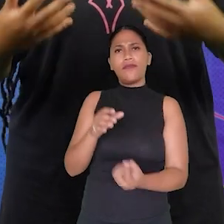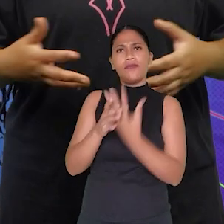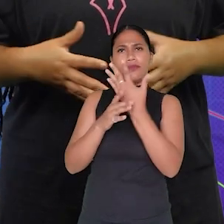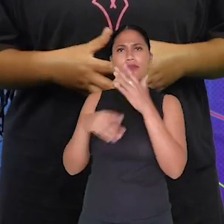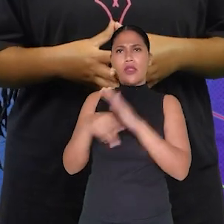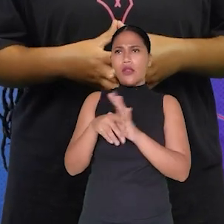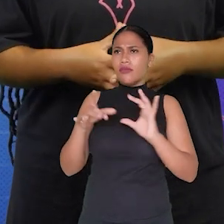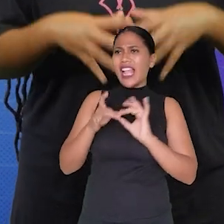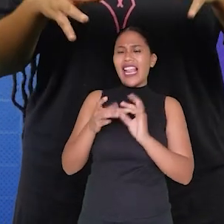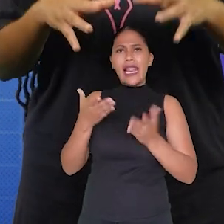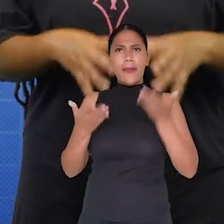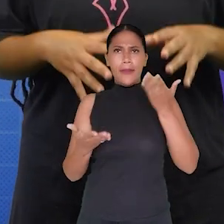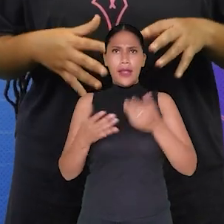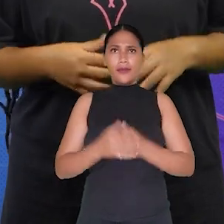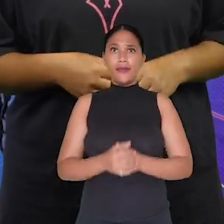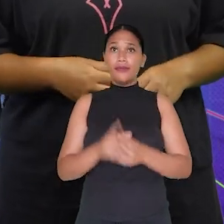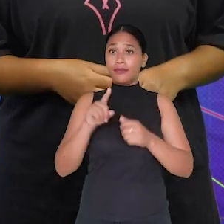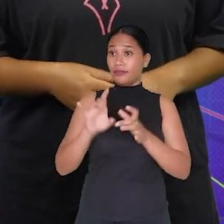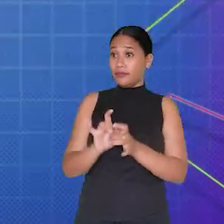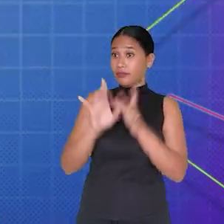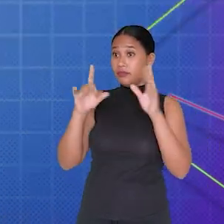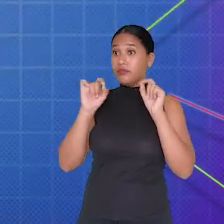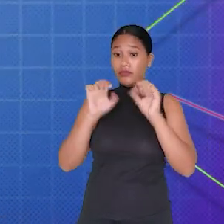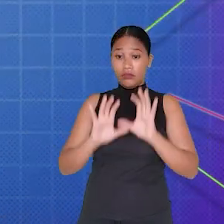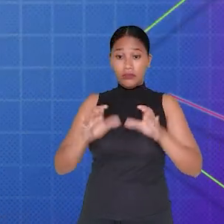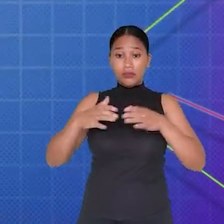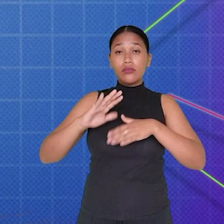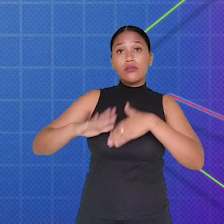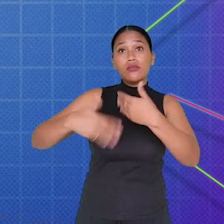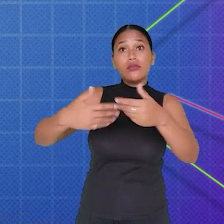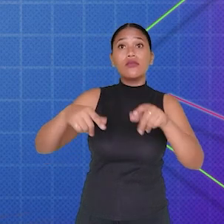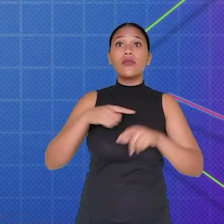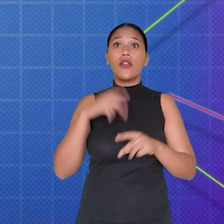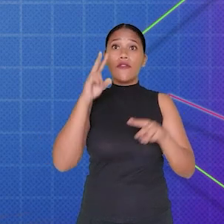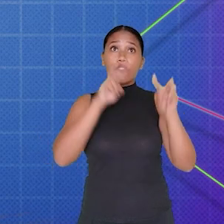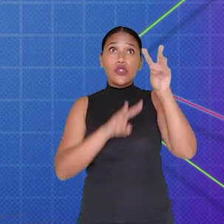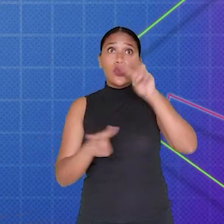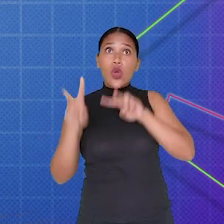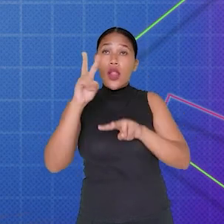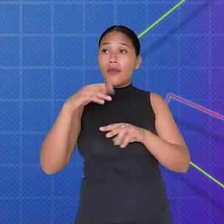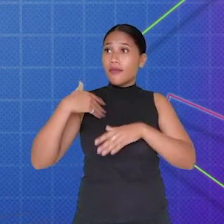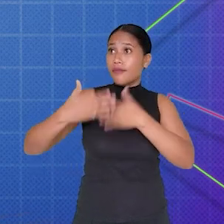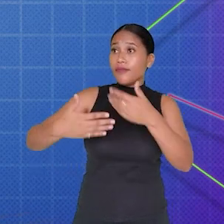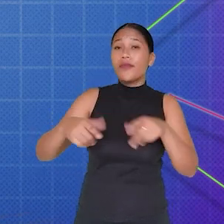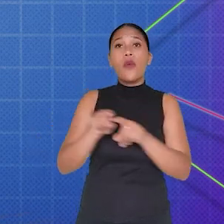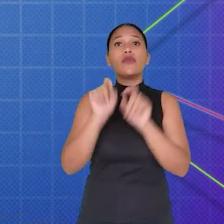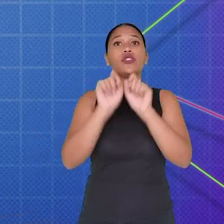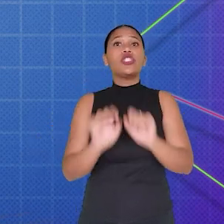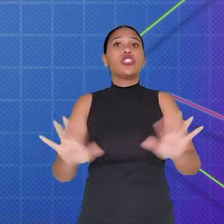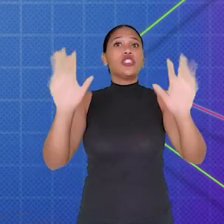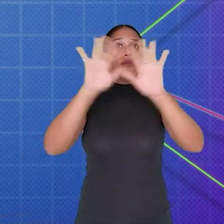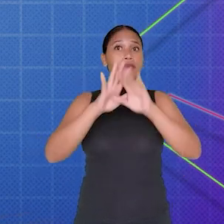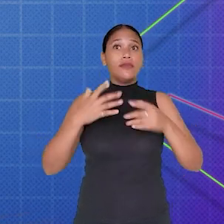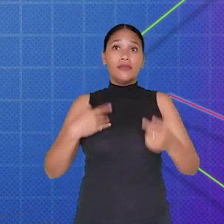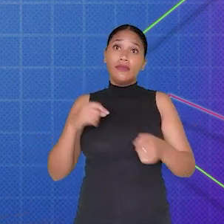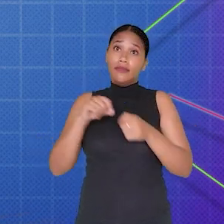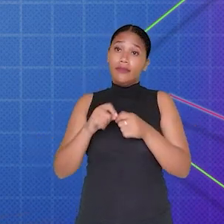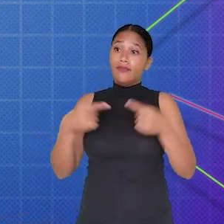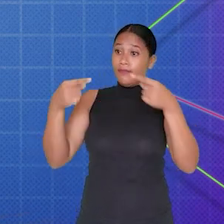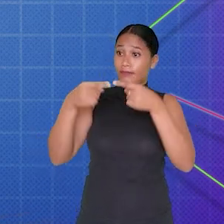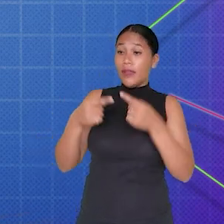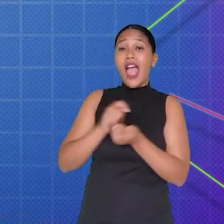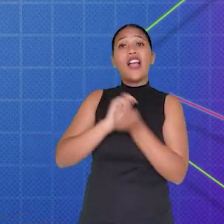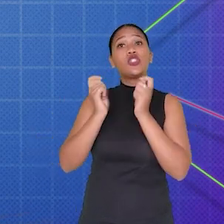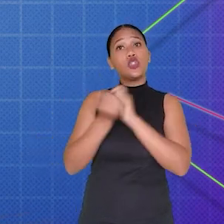maravilhosa para a criação de jogos envolventes e equilibrados. Ele permite que a equipe de desenvolvimento visualize a progressão do jogo como um todo